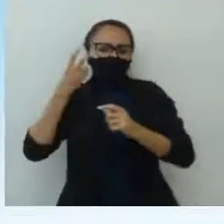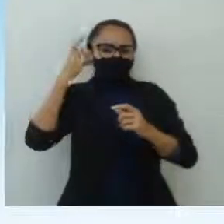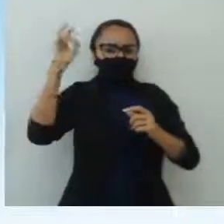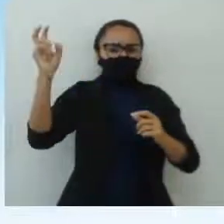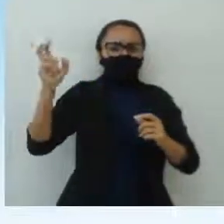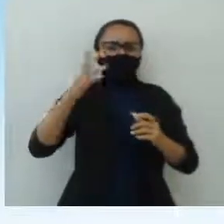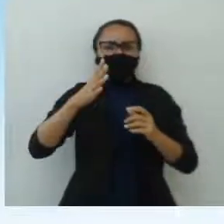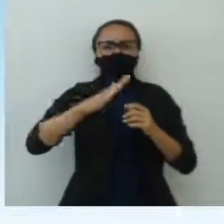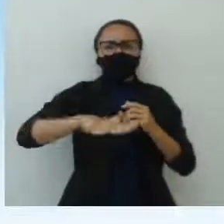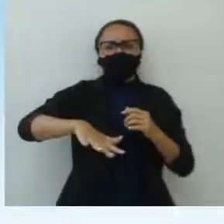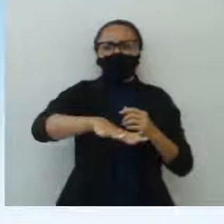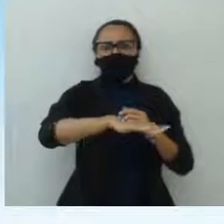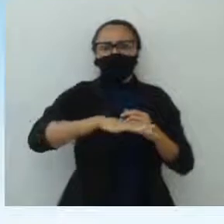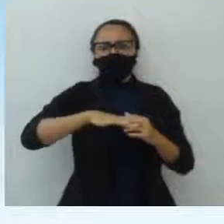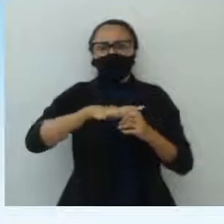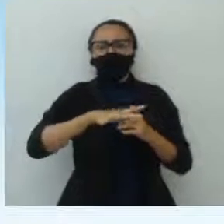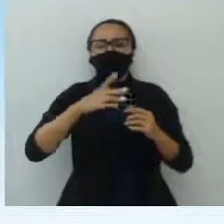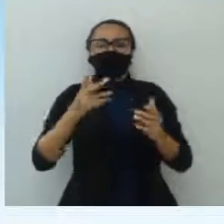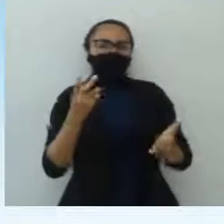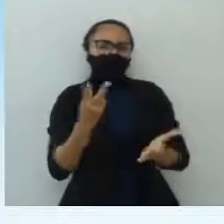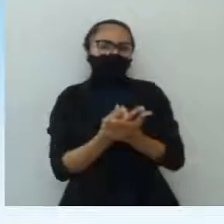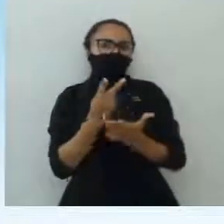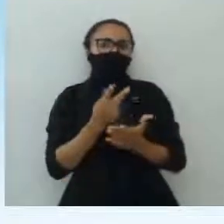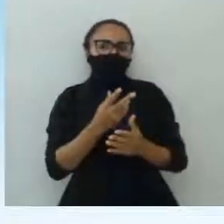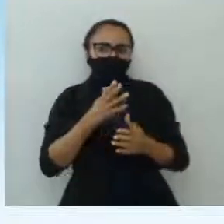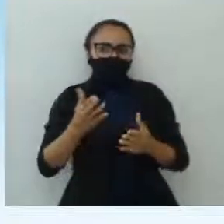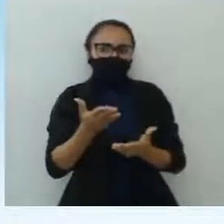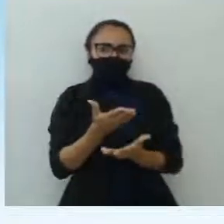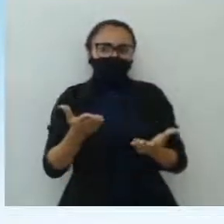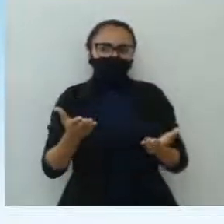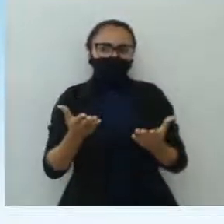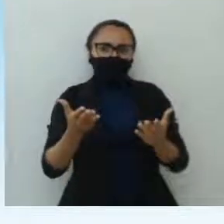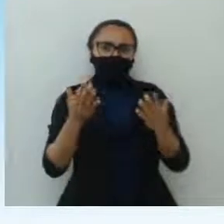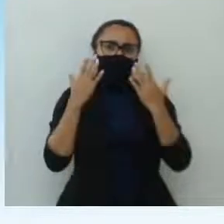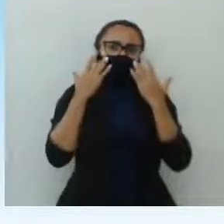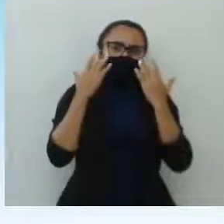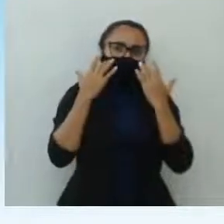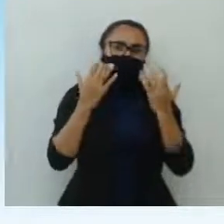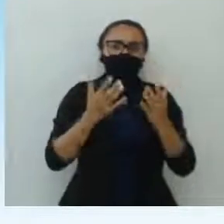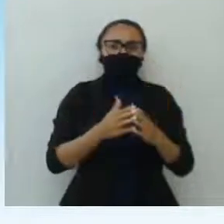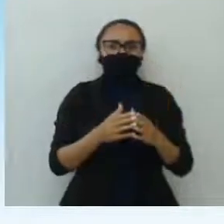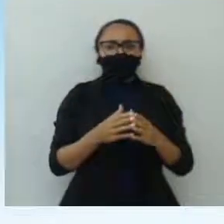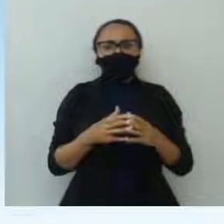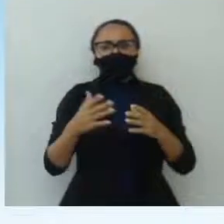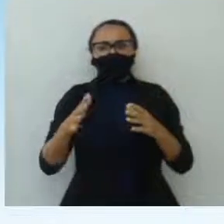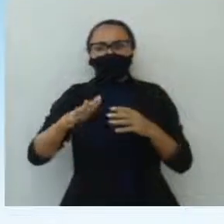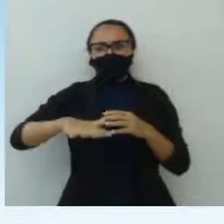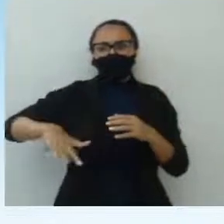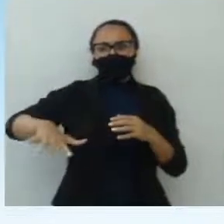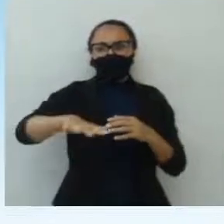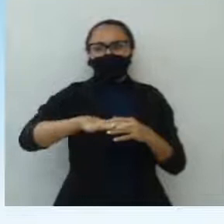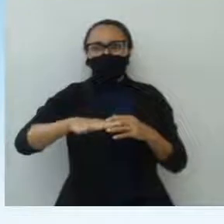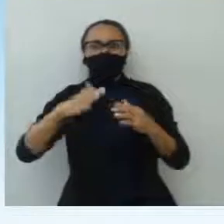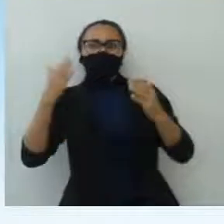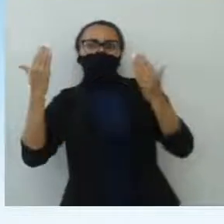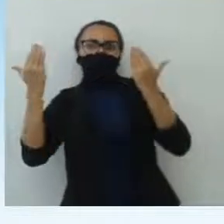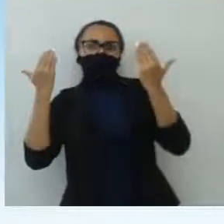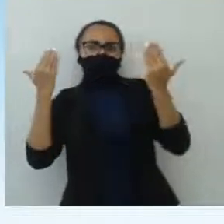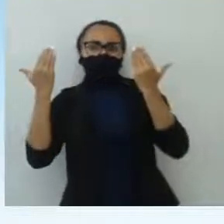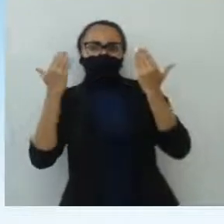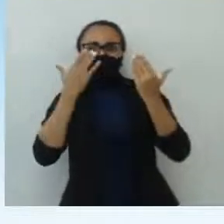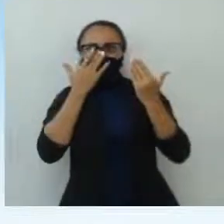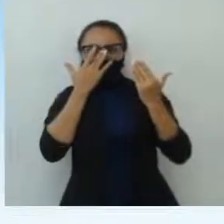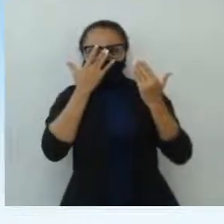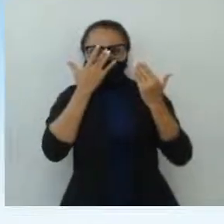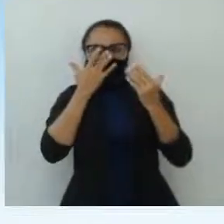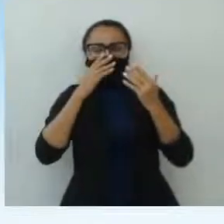esse espaço cênico é onde acontece ali aquela encenação. Já o espaço psicológico é onde se